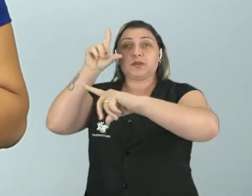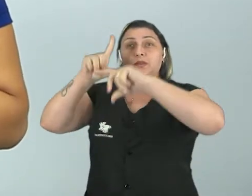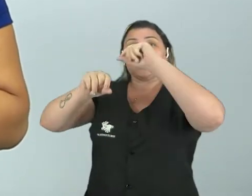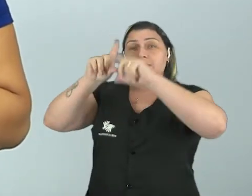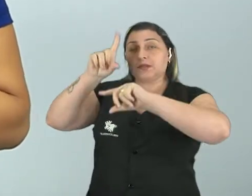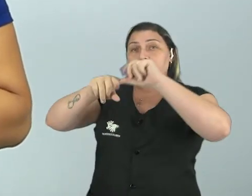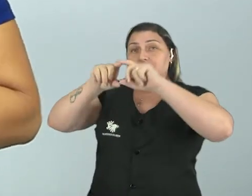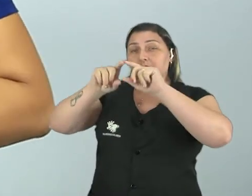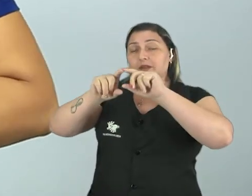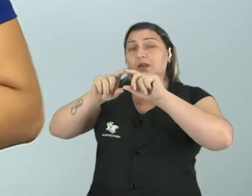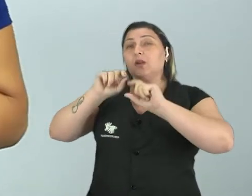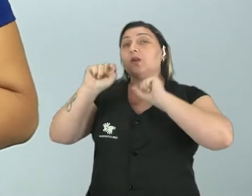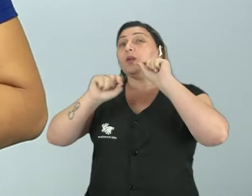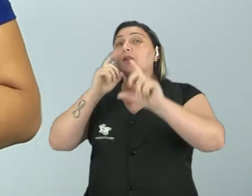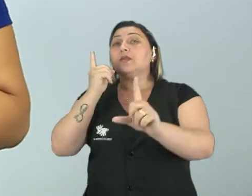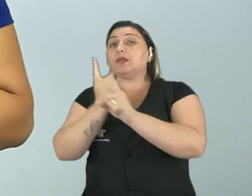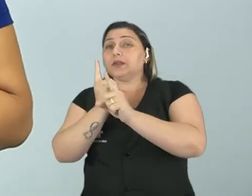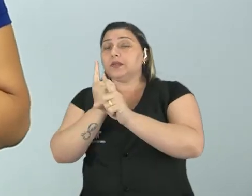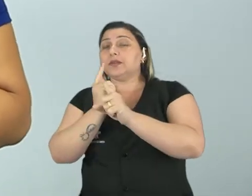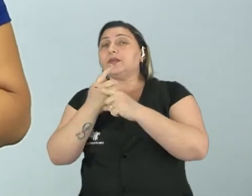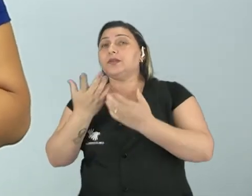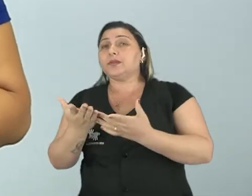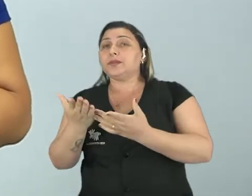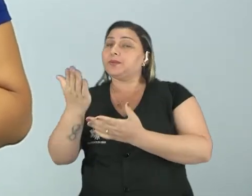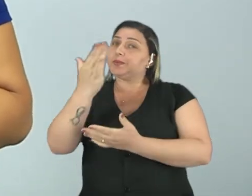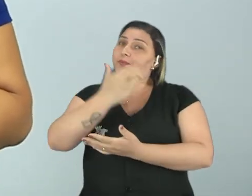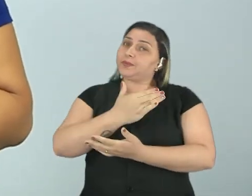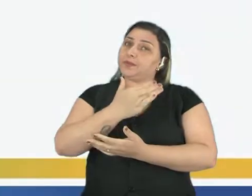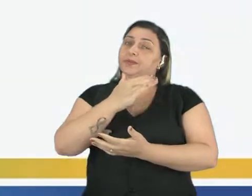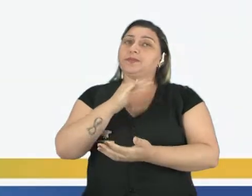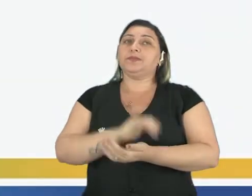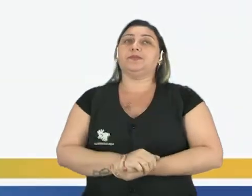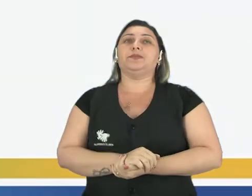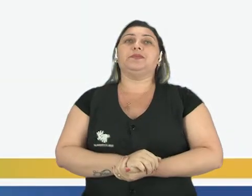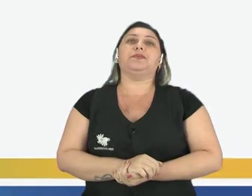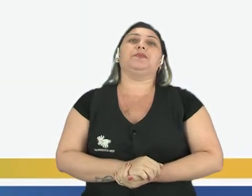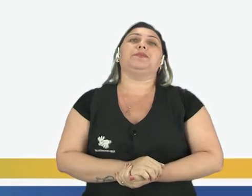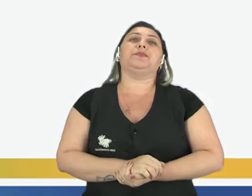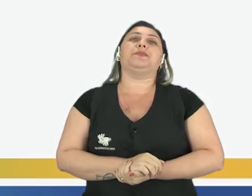Na observação, o que que eles encontraram? Vamos lá?